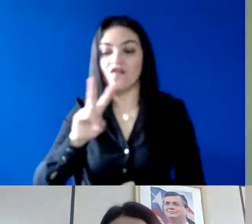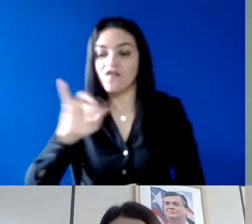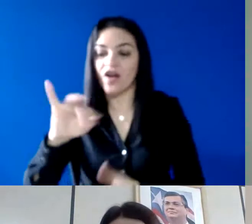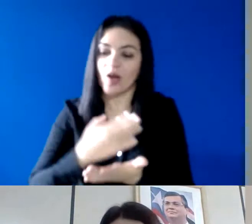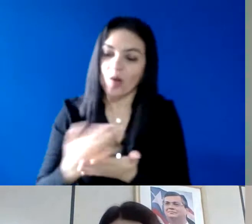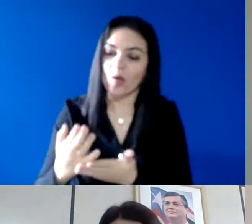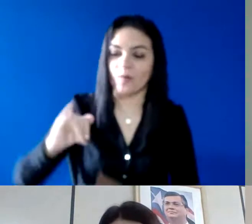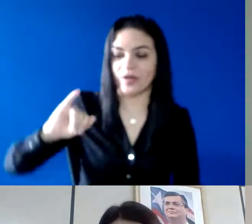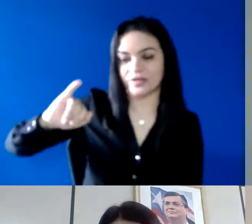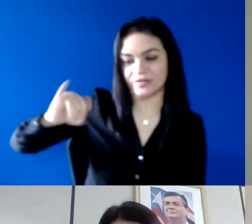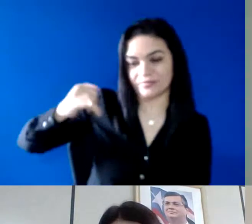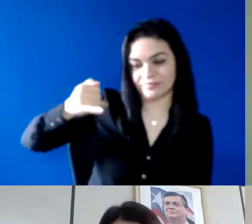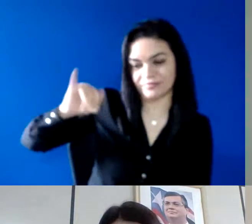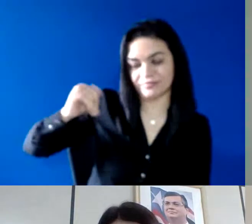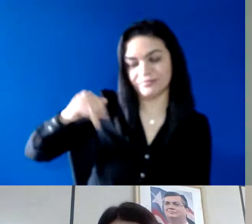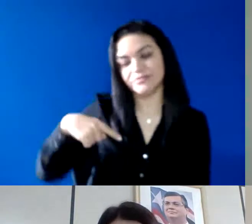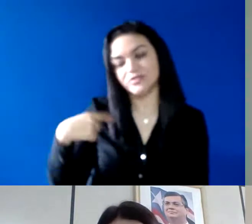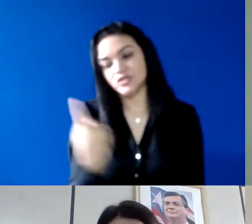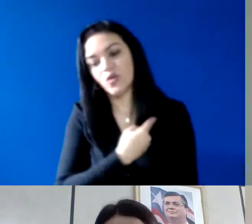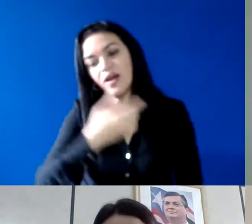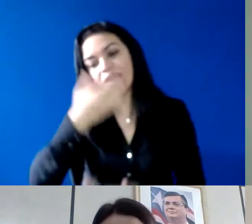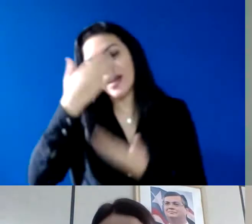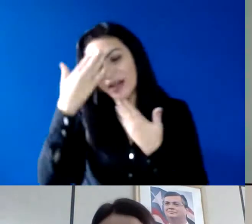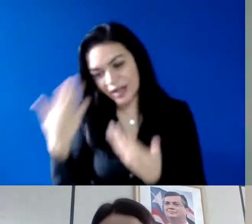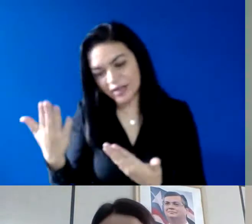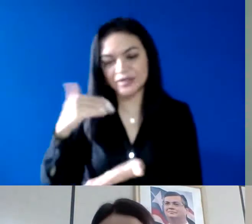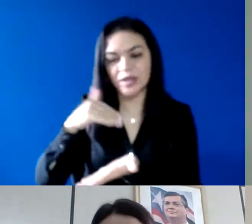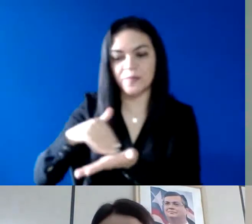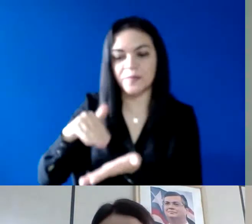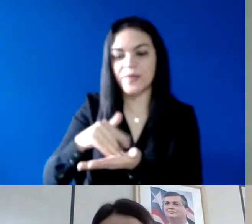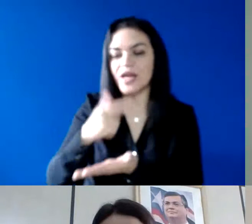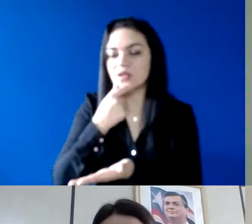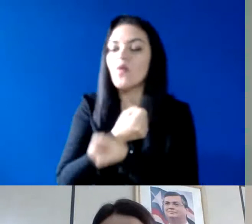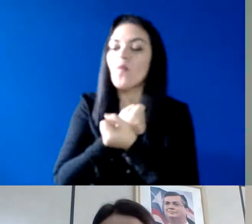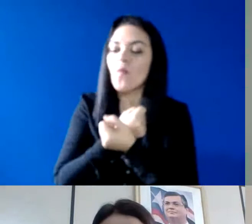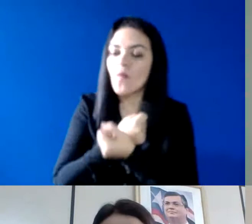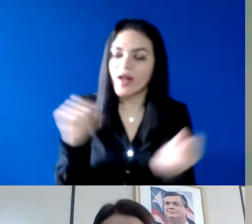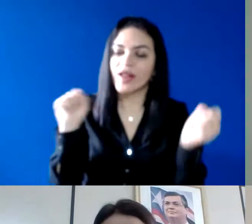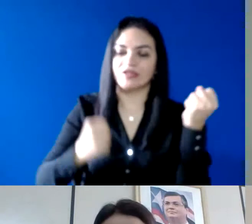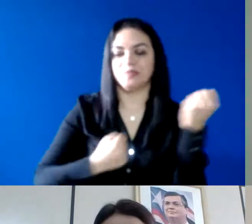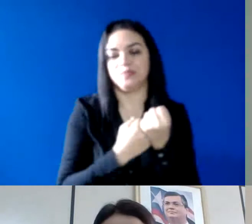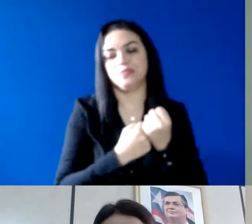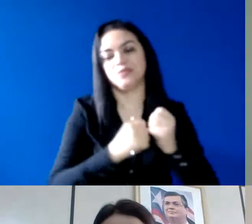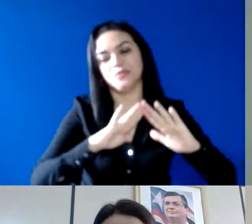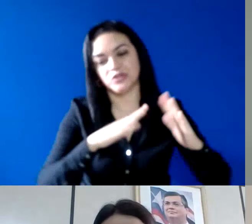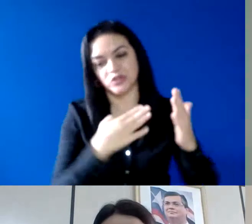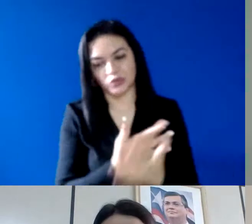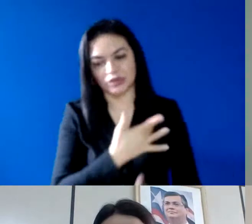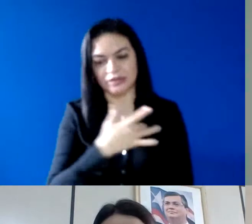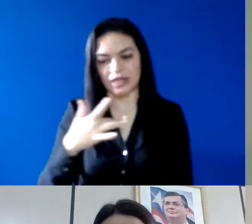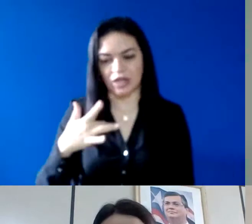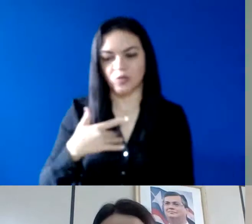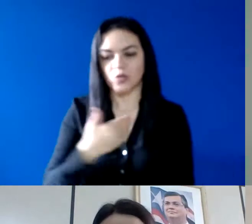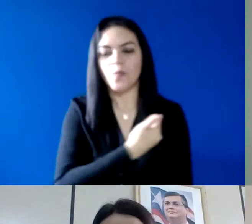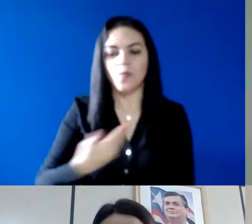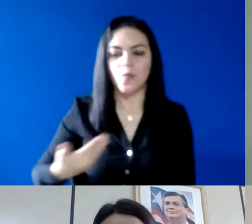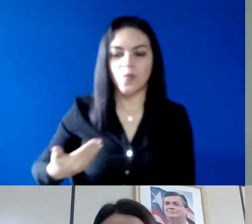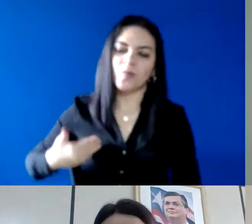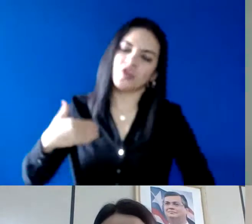então, agradecer ao secretário pelo grande apoio que tem dado à Escola de Saúde Pública no desenvolvimento de todas as